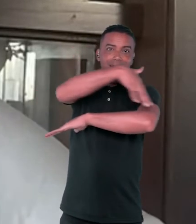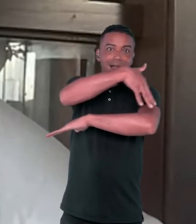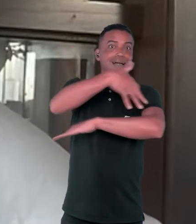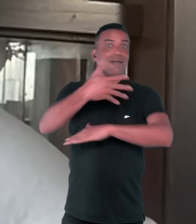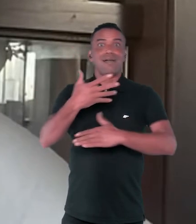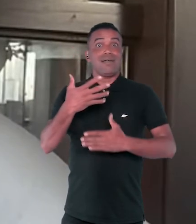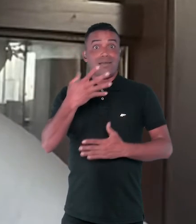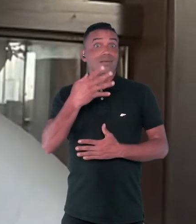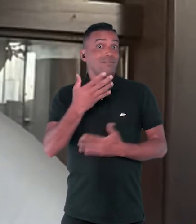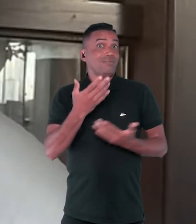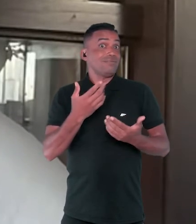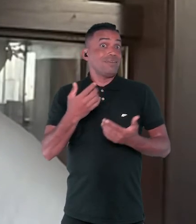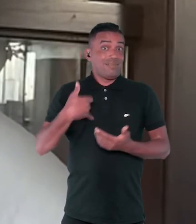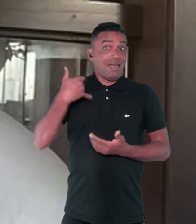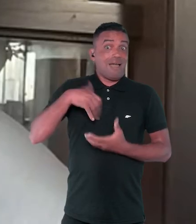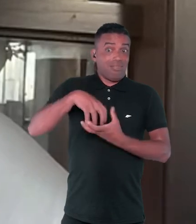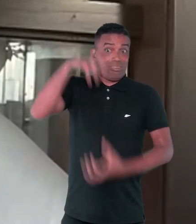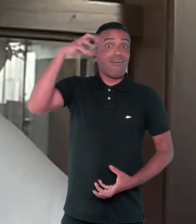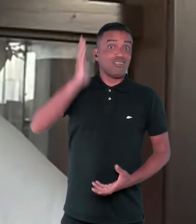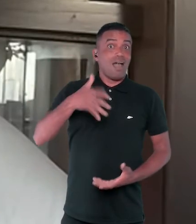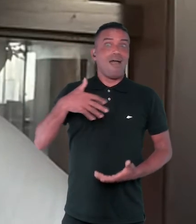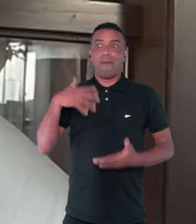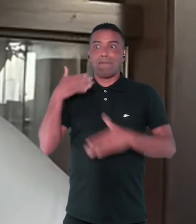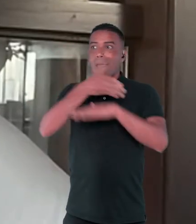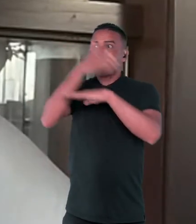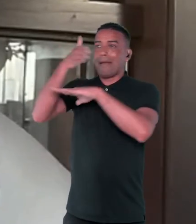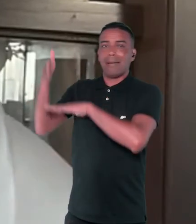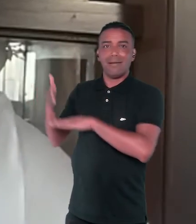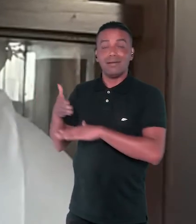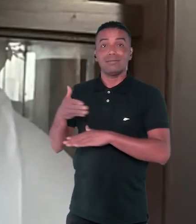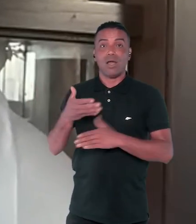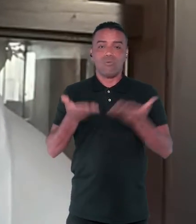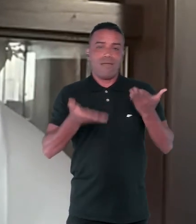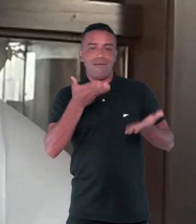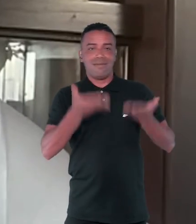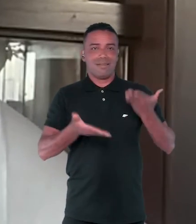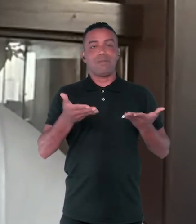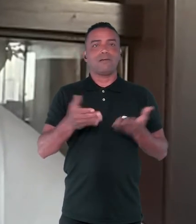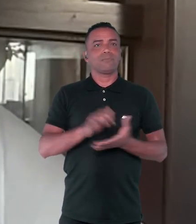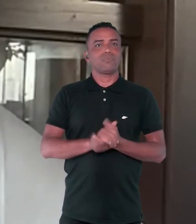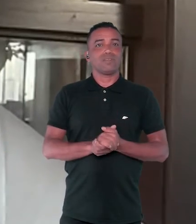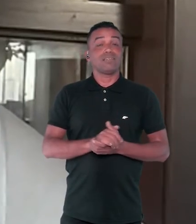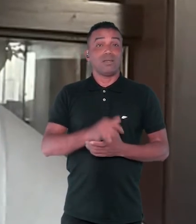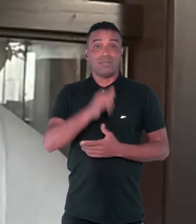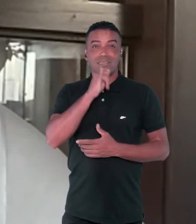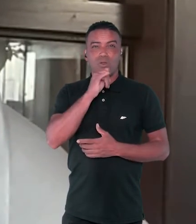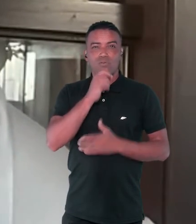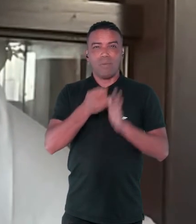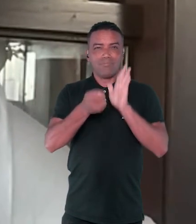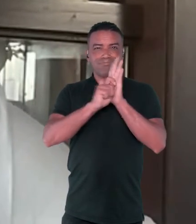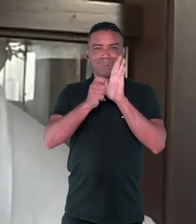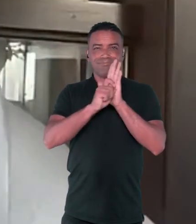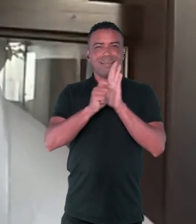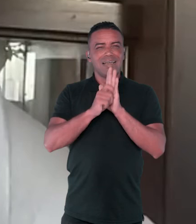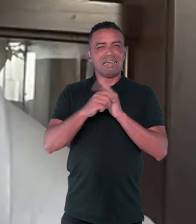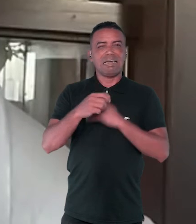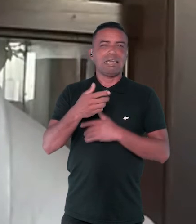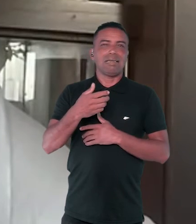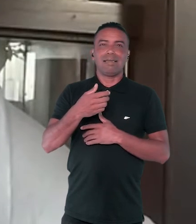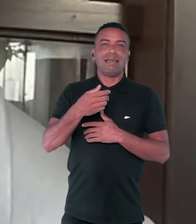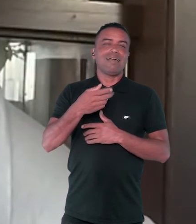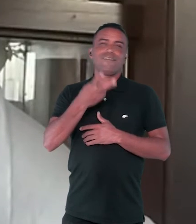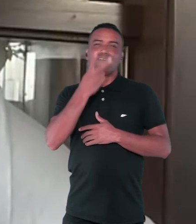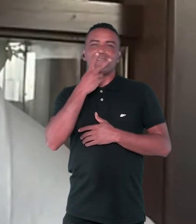tudo quanto é lado. É só balancear bem e parar na hora certa. Eu fumei foi um careta há 30 anos.